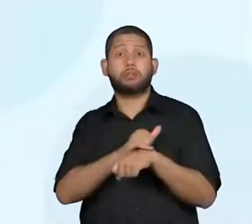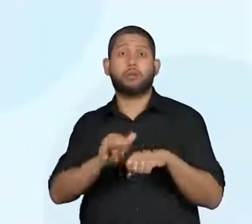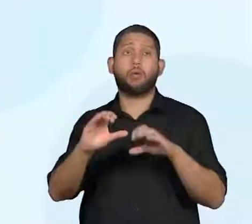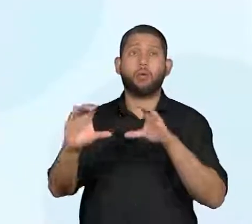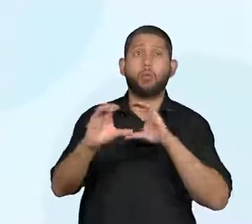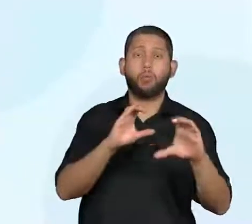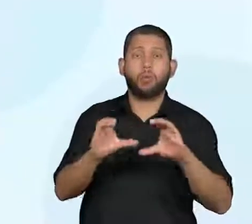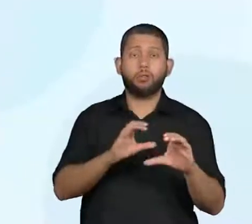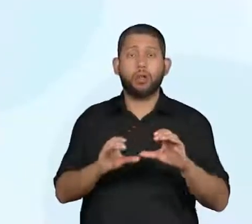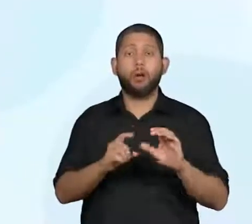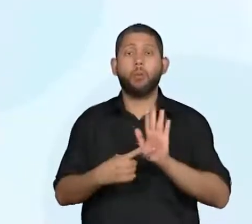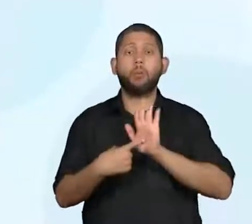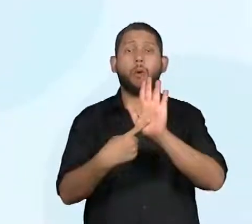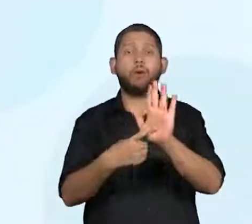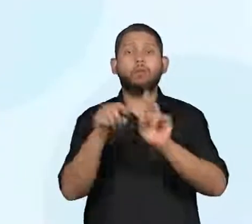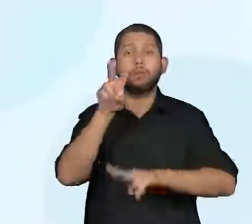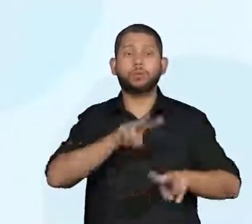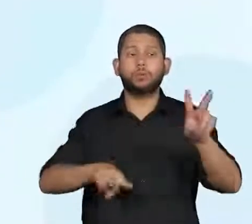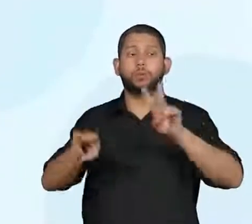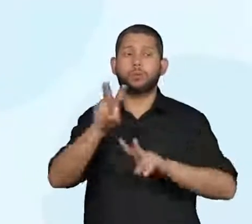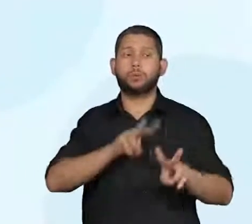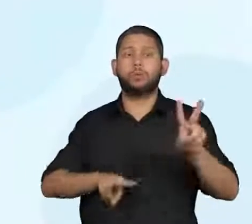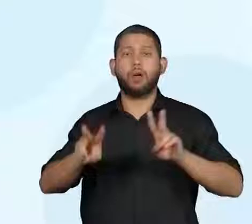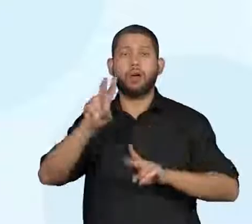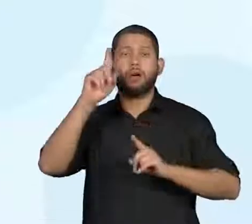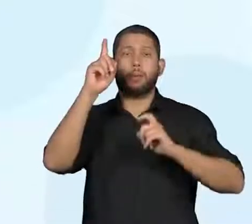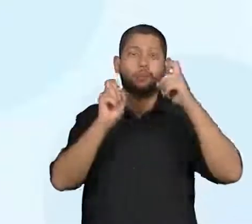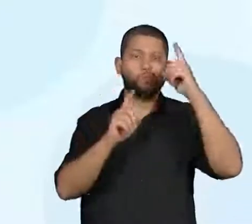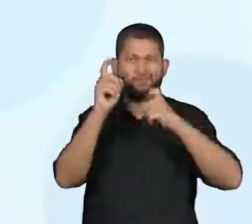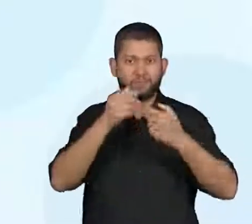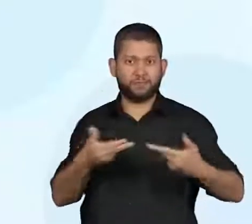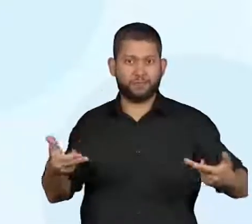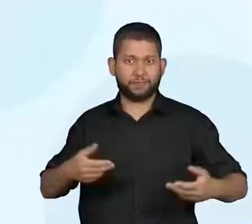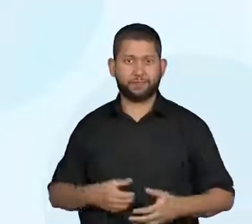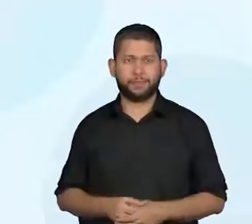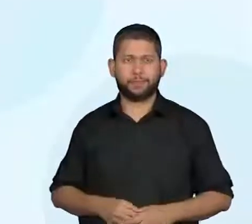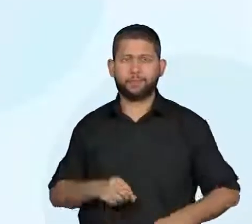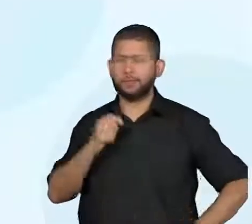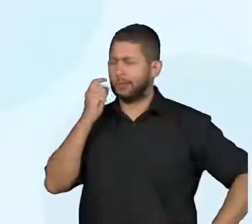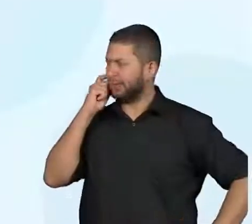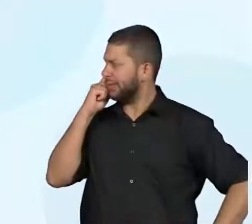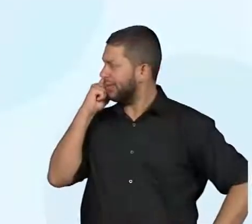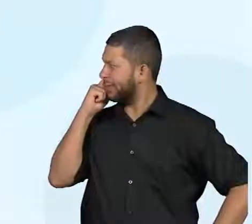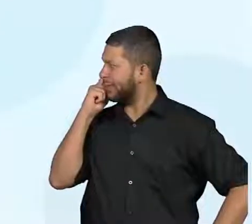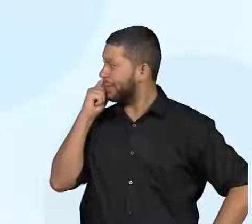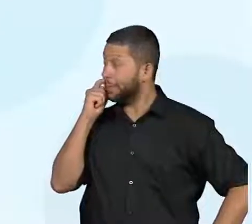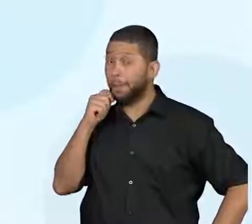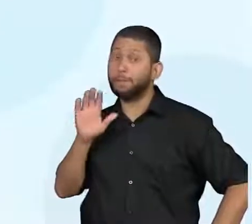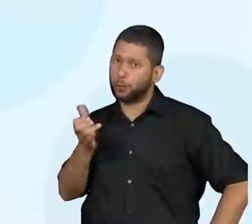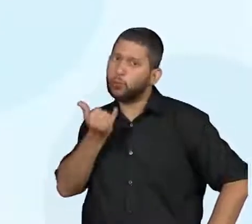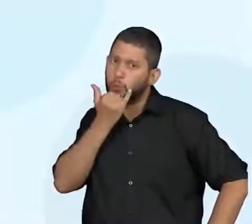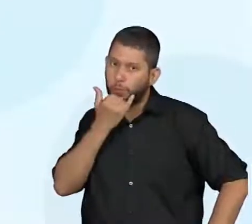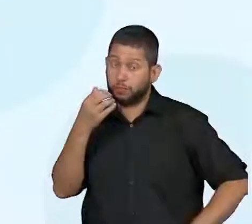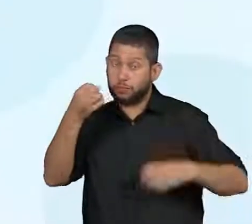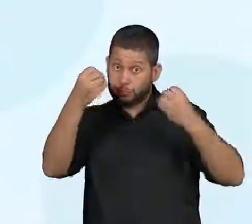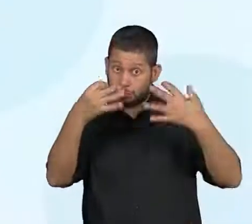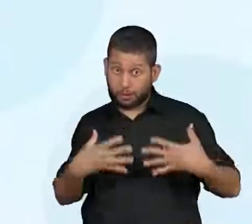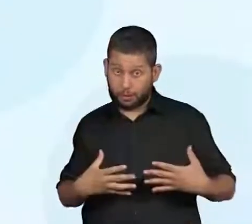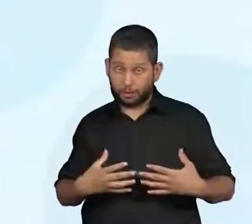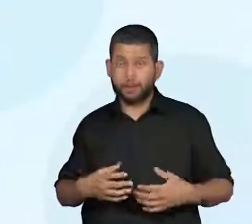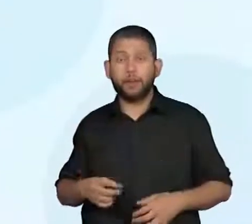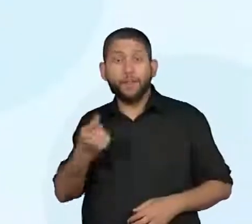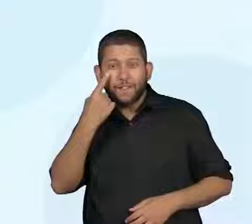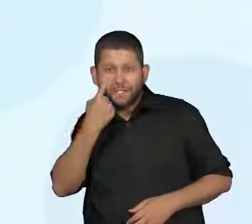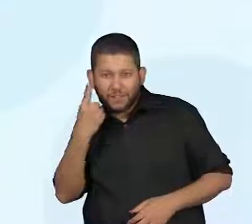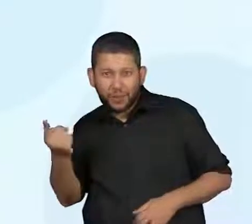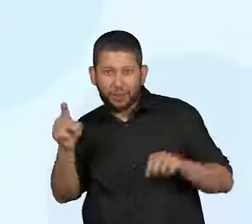por imagem. Aqui eu finalizo com uma reticência, gente, porque é só um trecho do